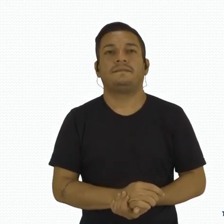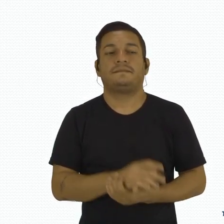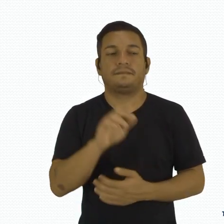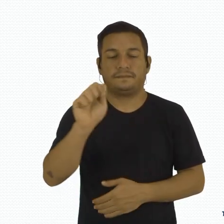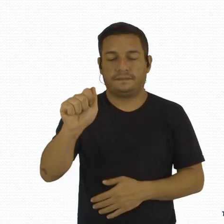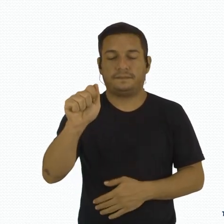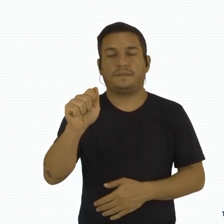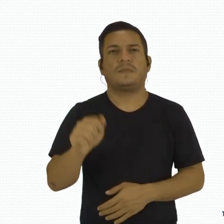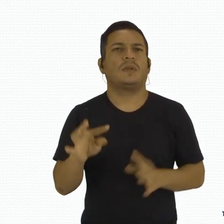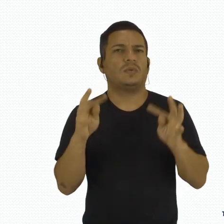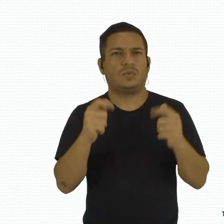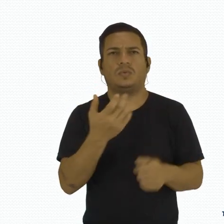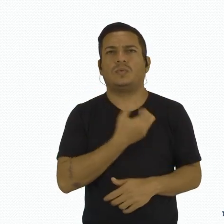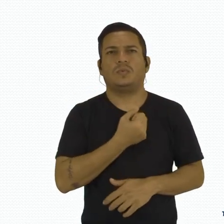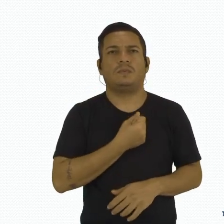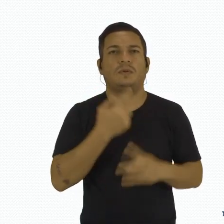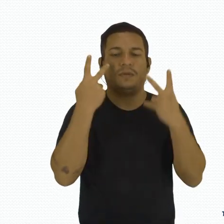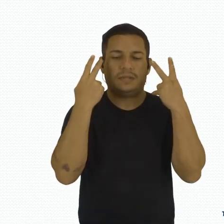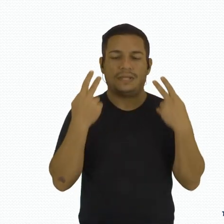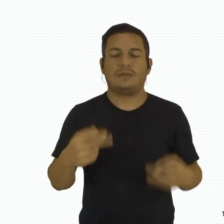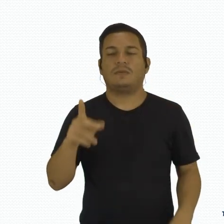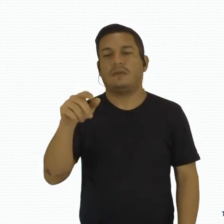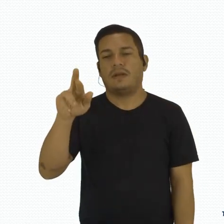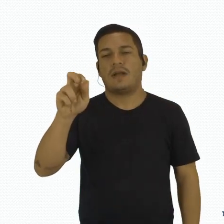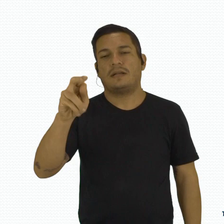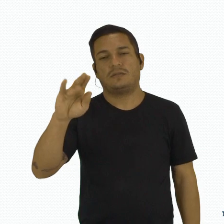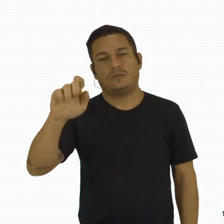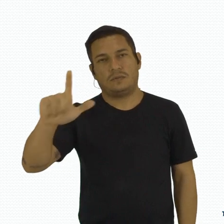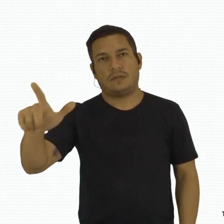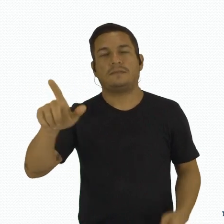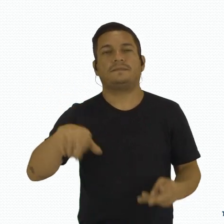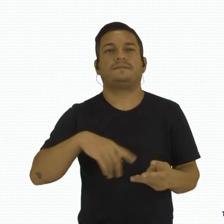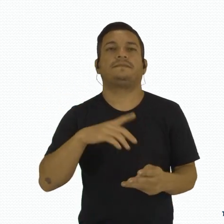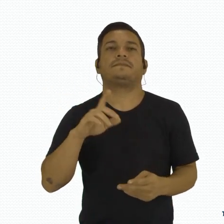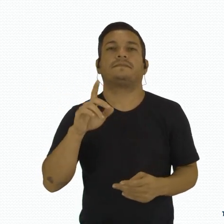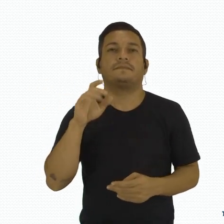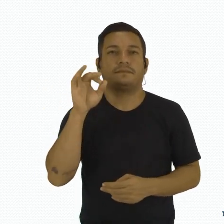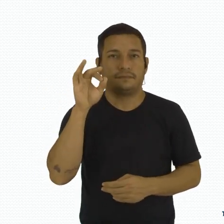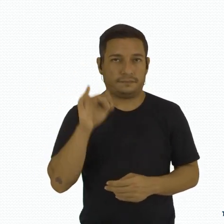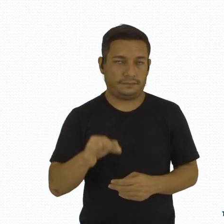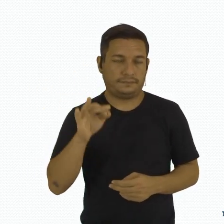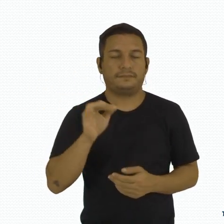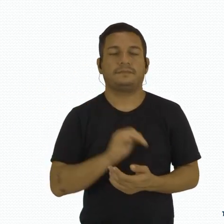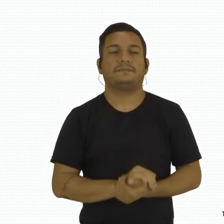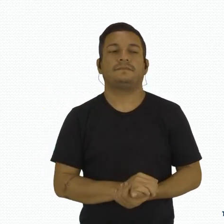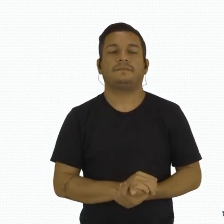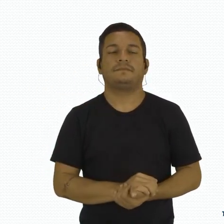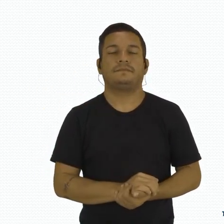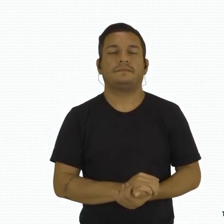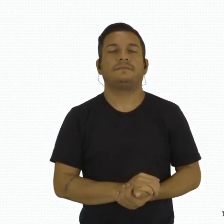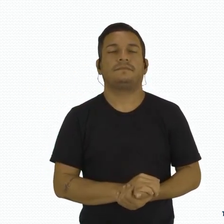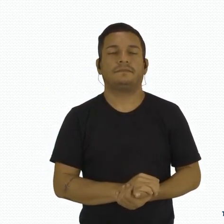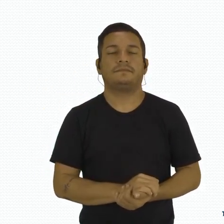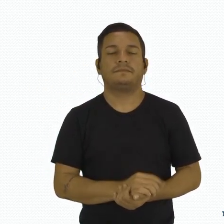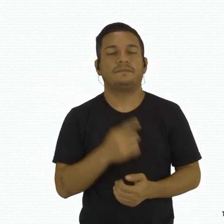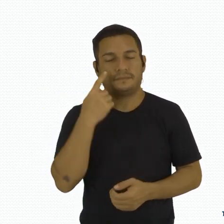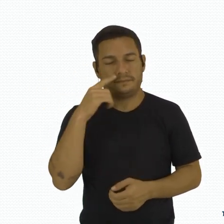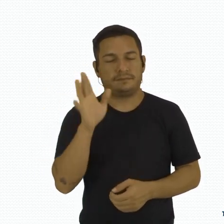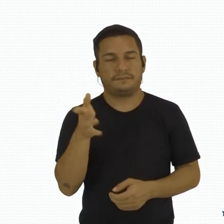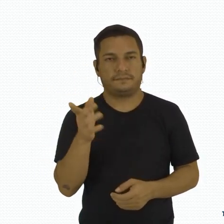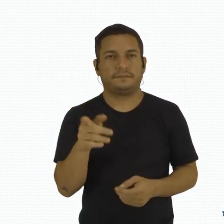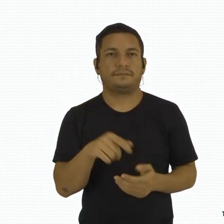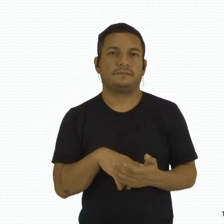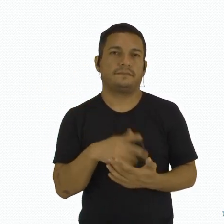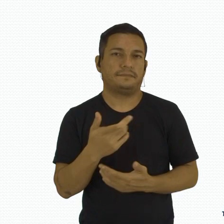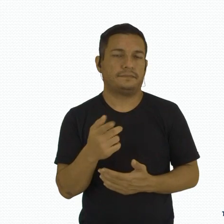Letra A. Todo número natural é racional? A afirmação está correta, né, gente? Todo natural é racional, a gente já viu isso.